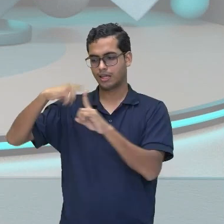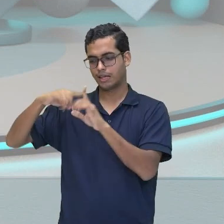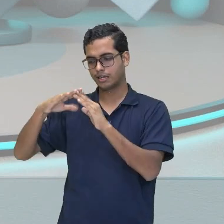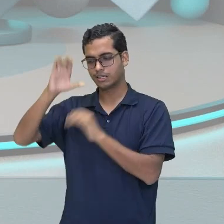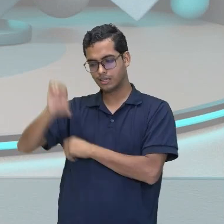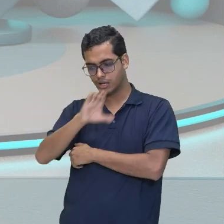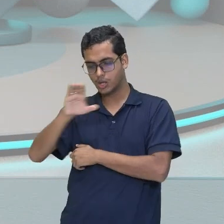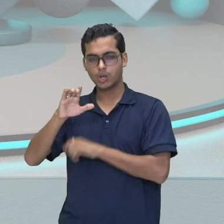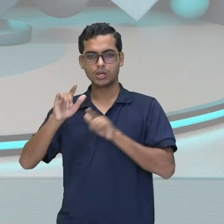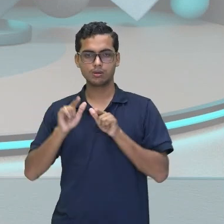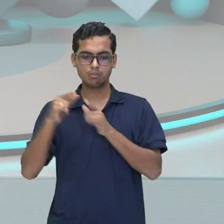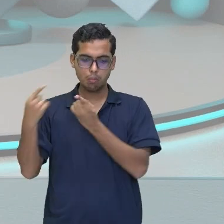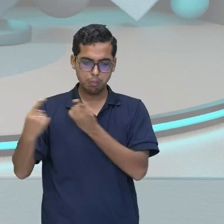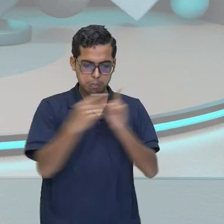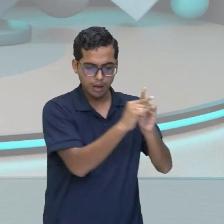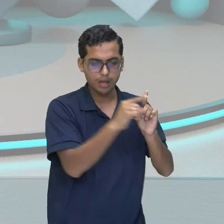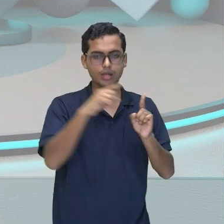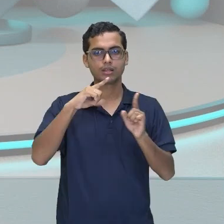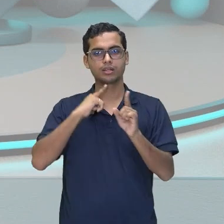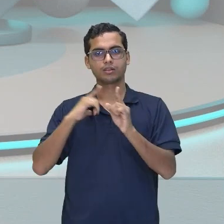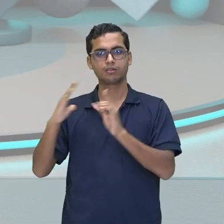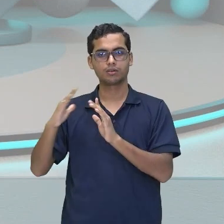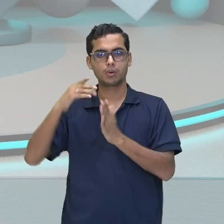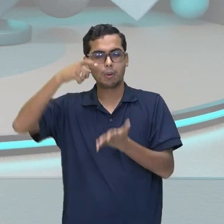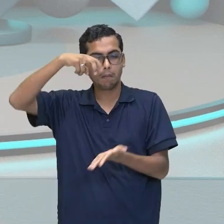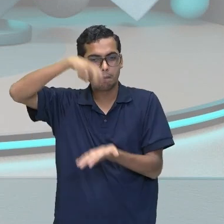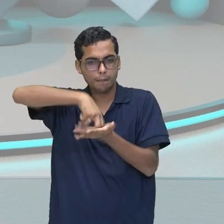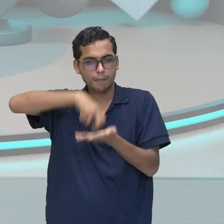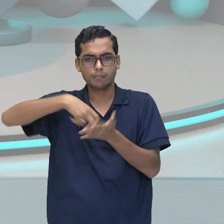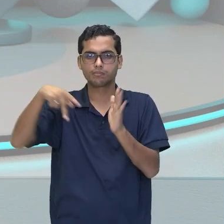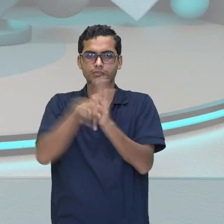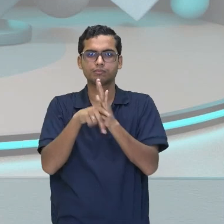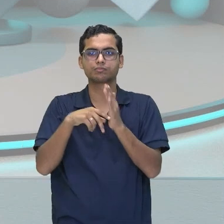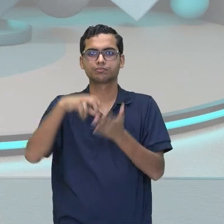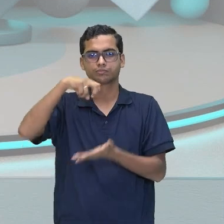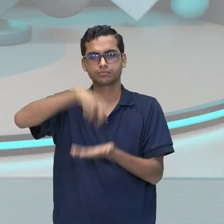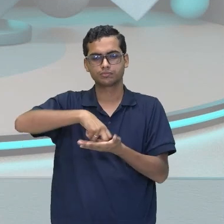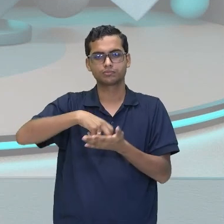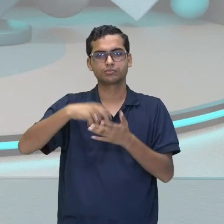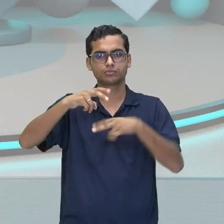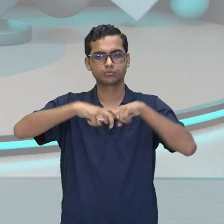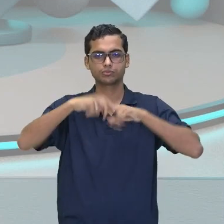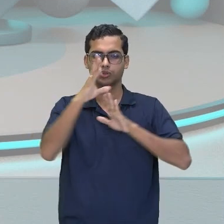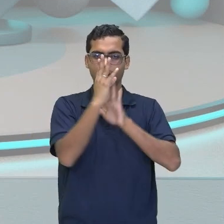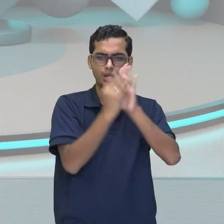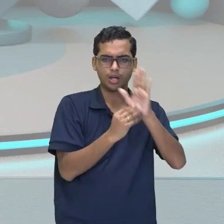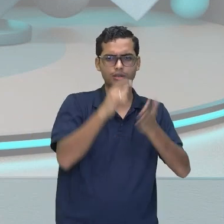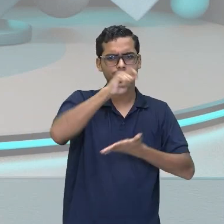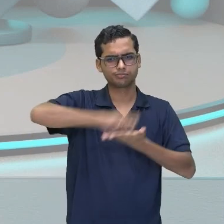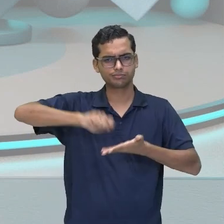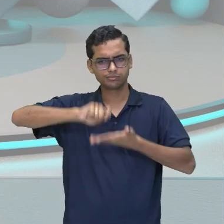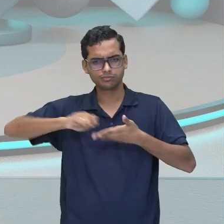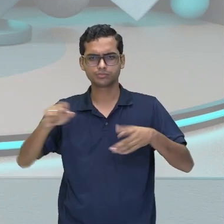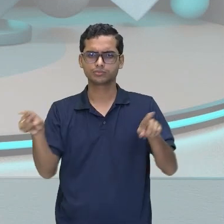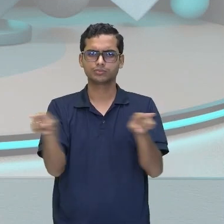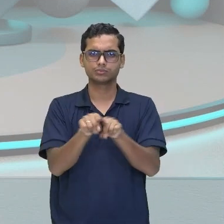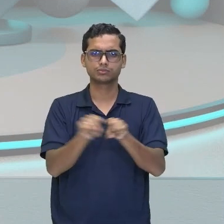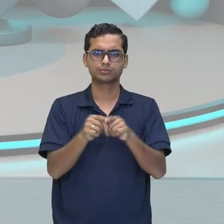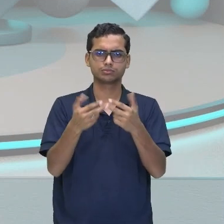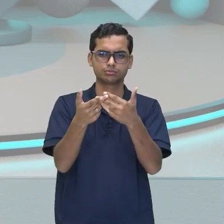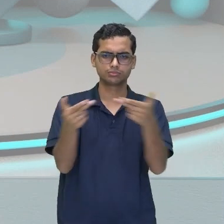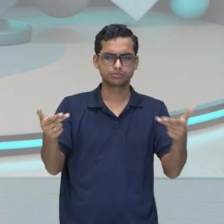acabou sendo perseguido e preso pela Inquisição, pelo conteúdo que ele escrevia. Ele escrevia